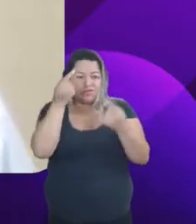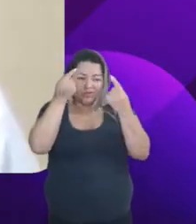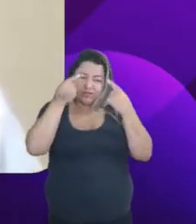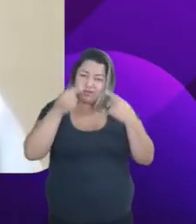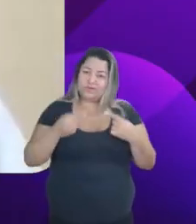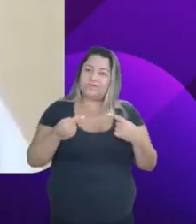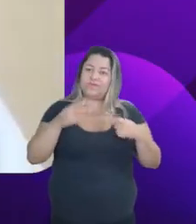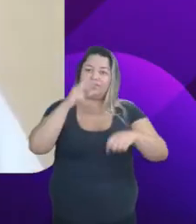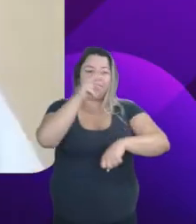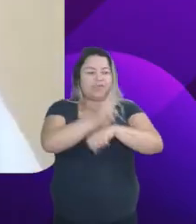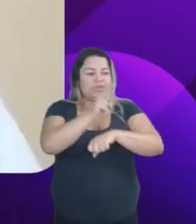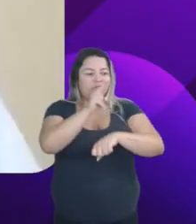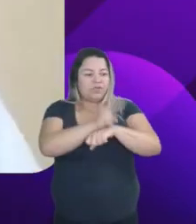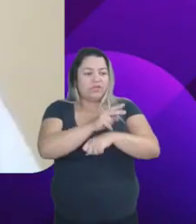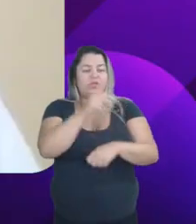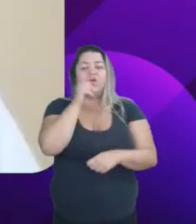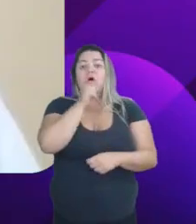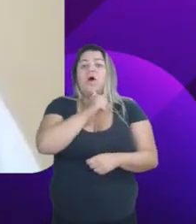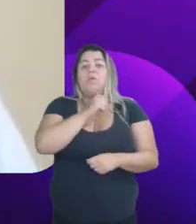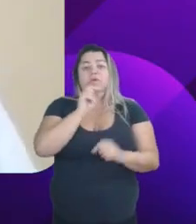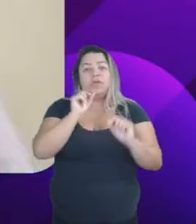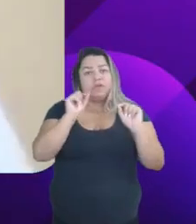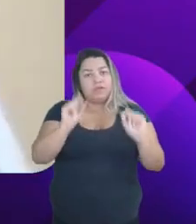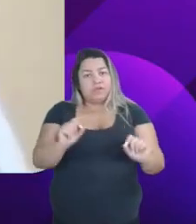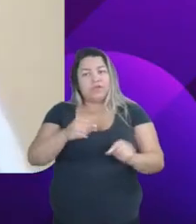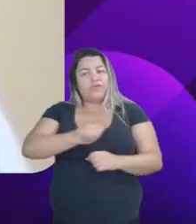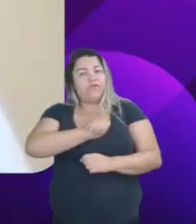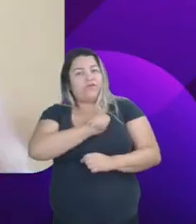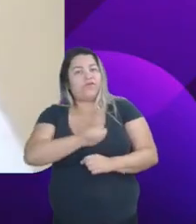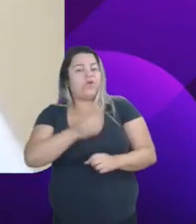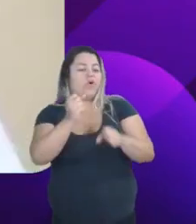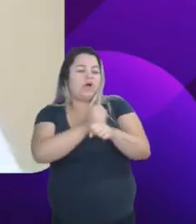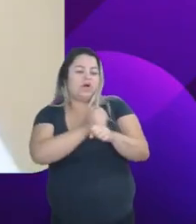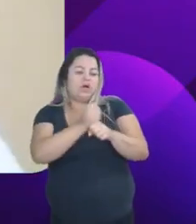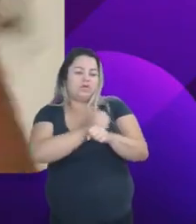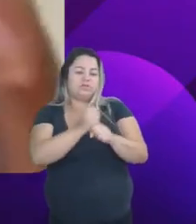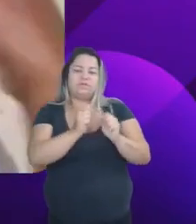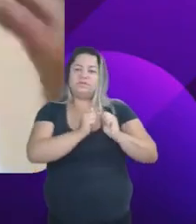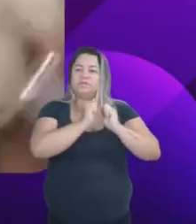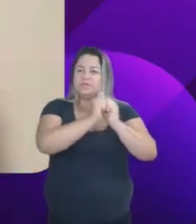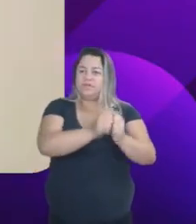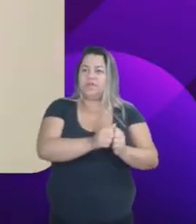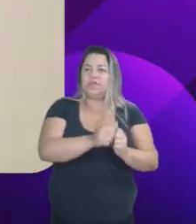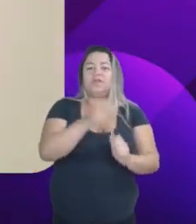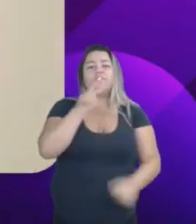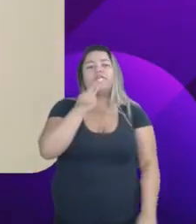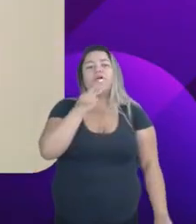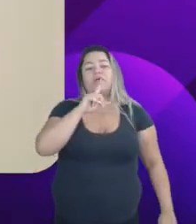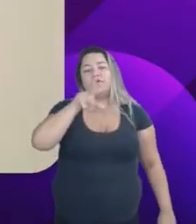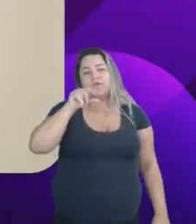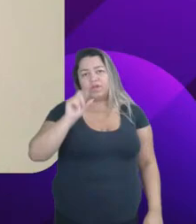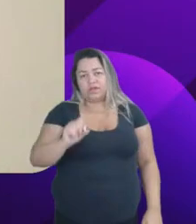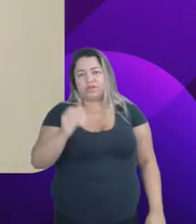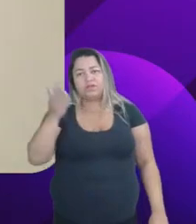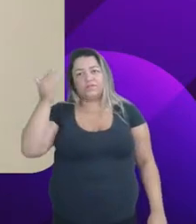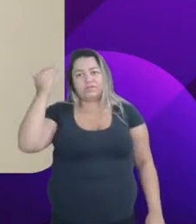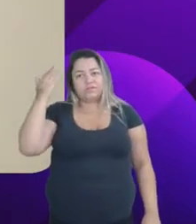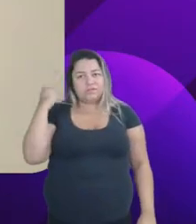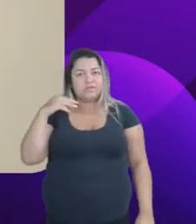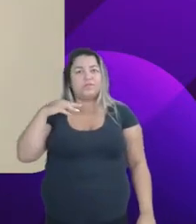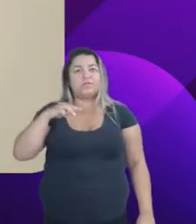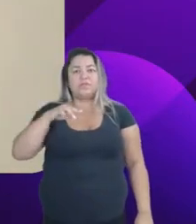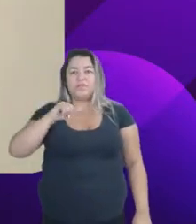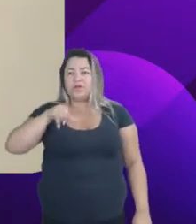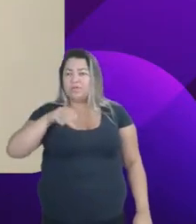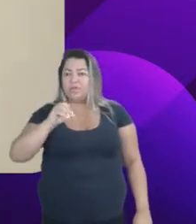Eu protegi uma mulher que viveu anos ao lado do seu agressor e ela dizia, na época, Major, meu